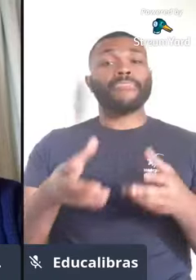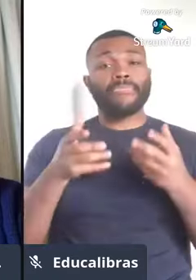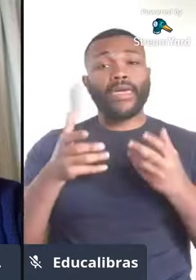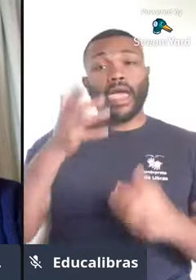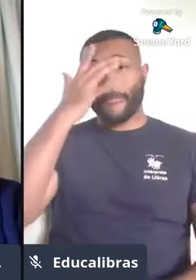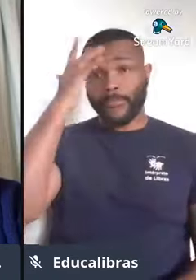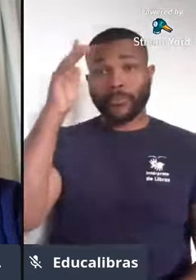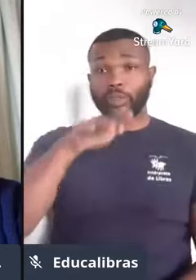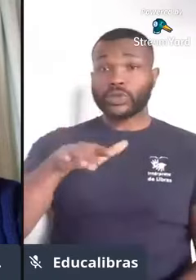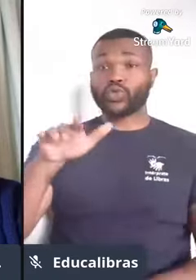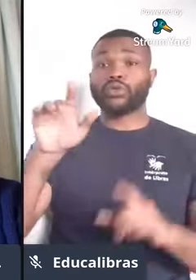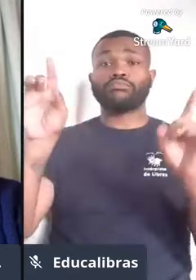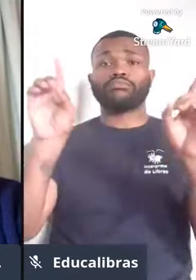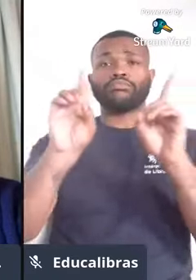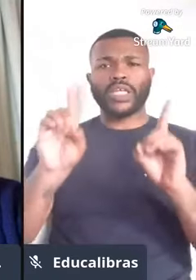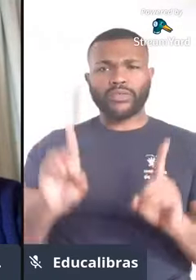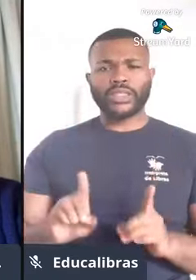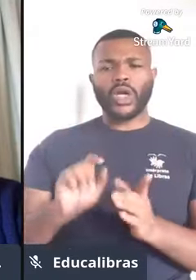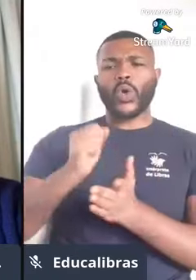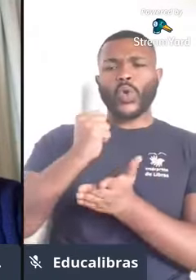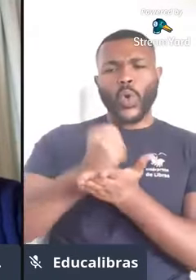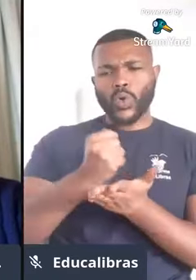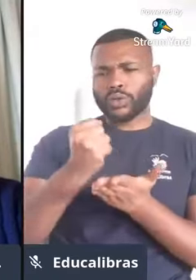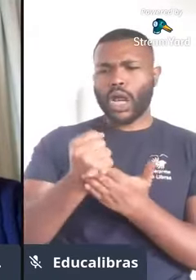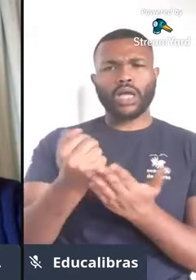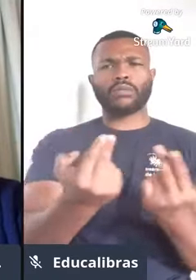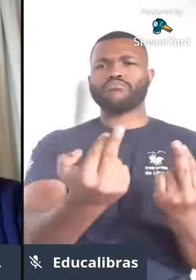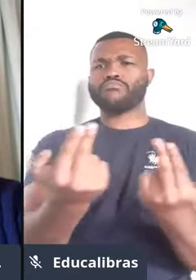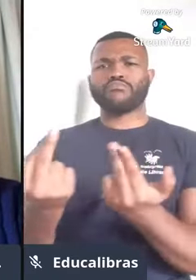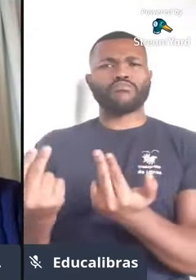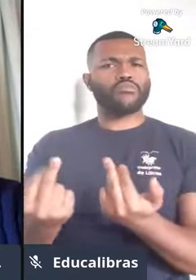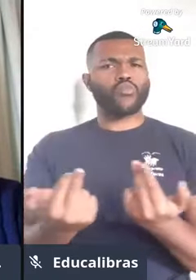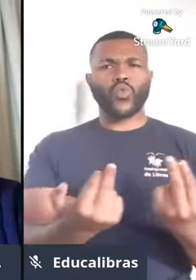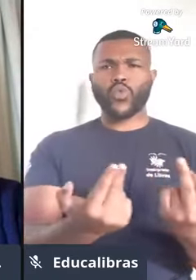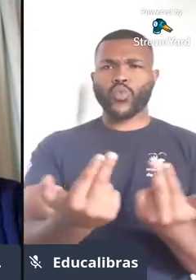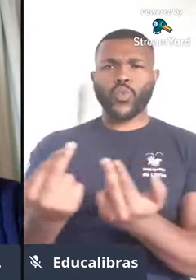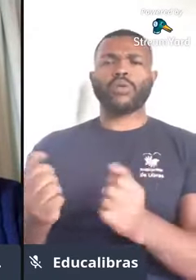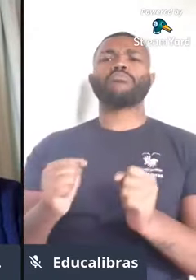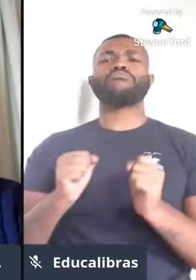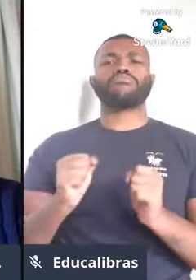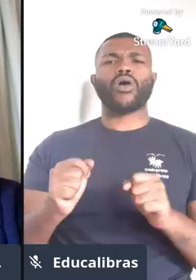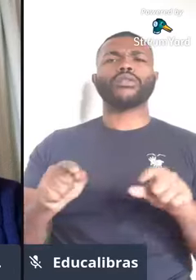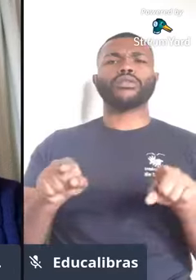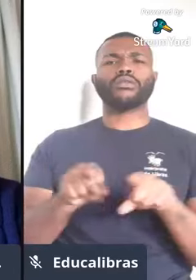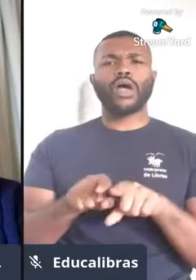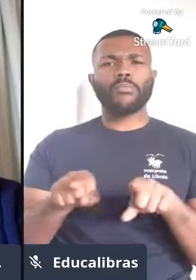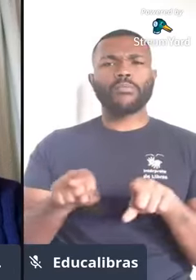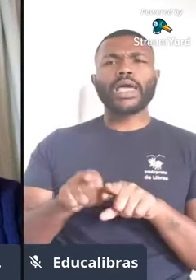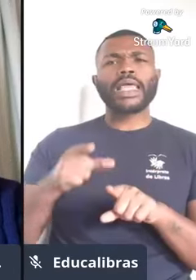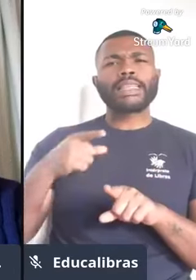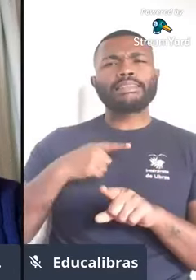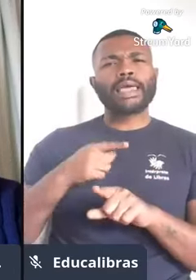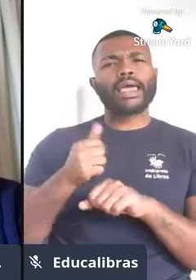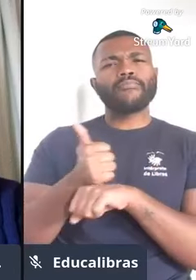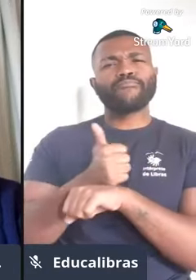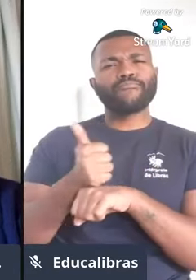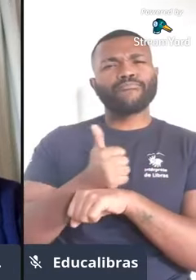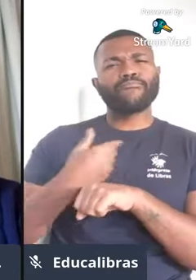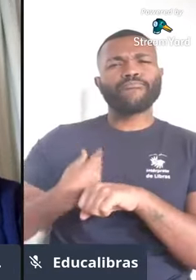deficiência sejam contratadas como qualquer outra pessoa, que possam, inclusive, ter uma perspectiva de plano de carreira, de